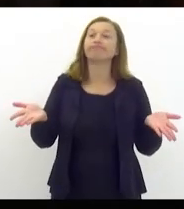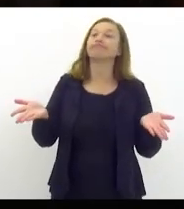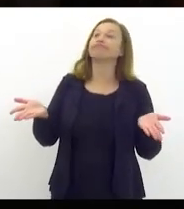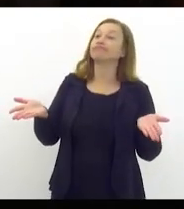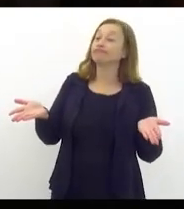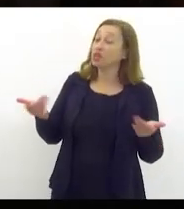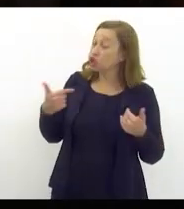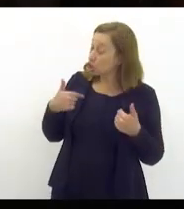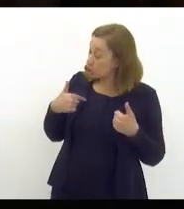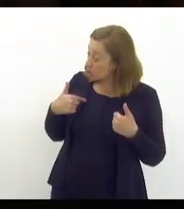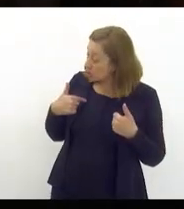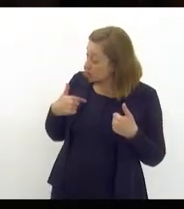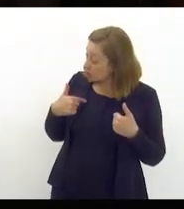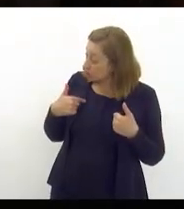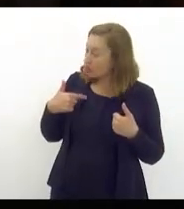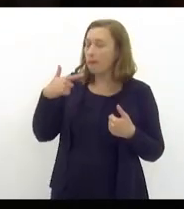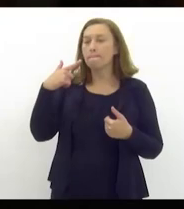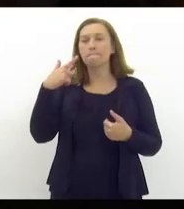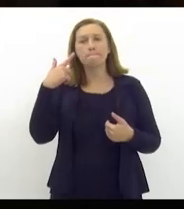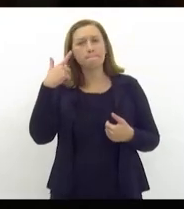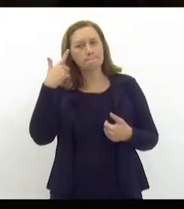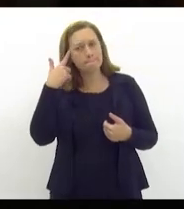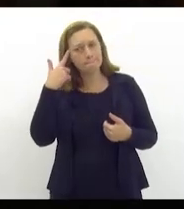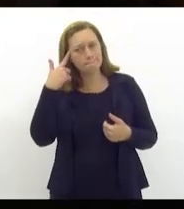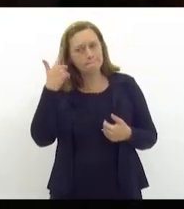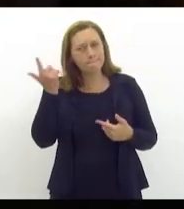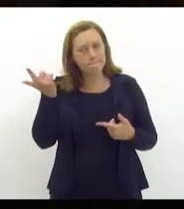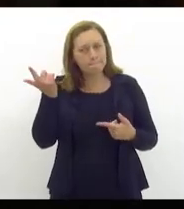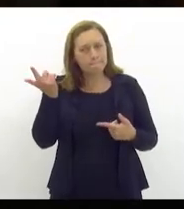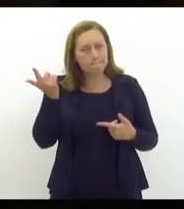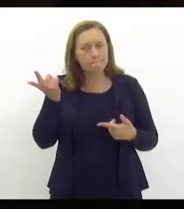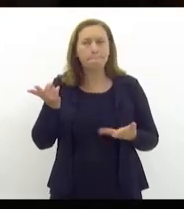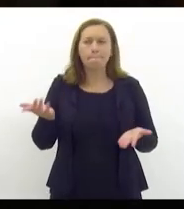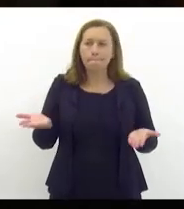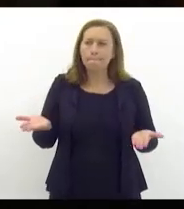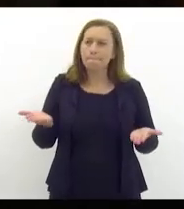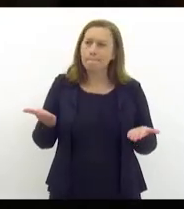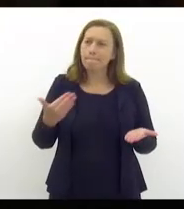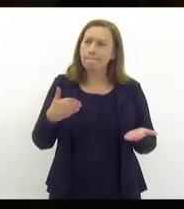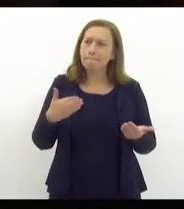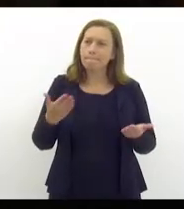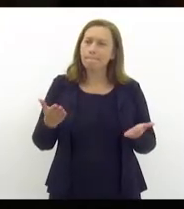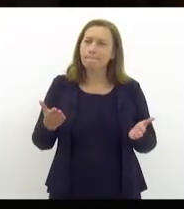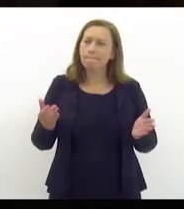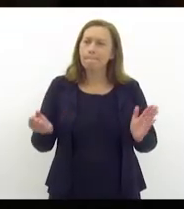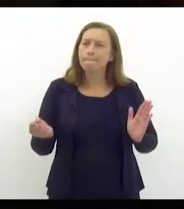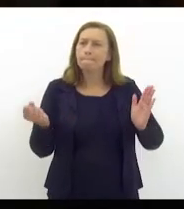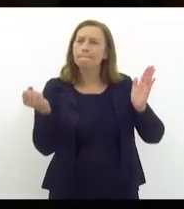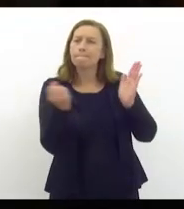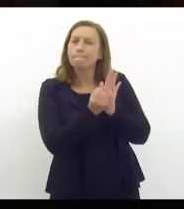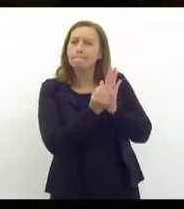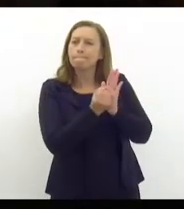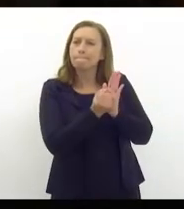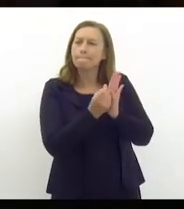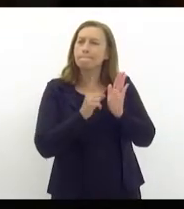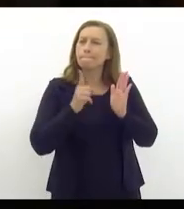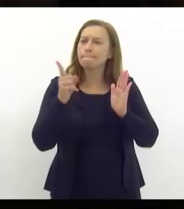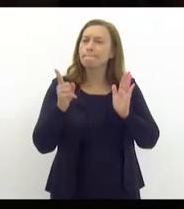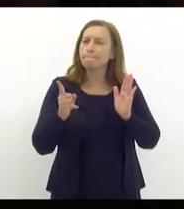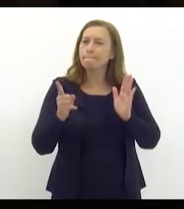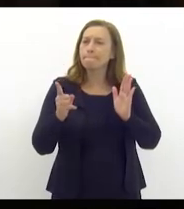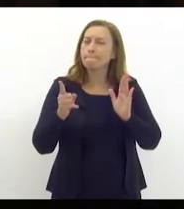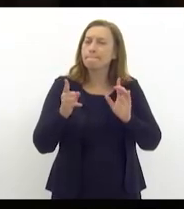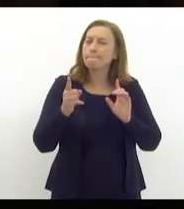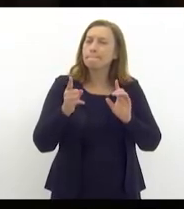E eu tinha expectativa, e tive no lançamento do PAC, nosso